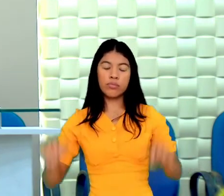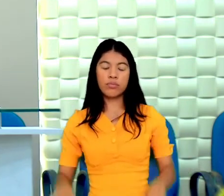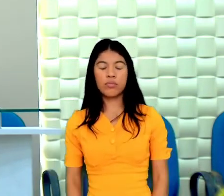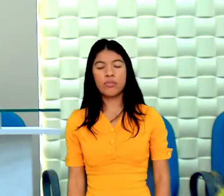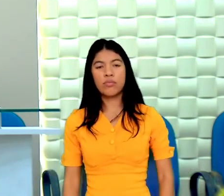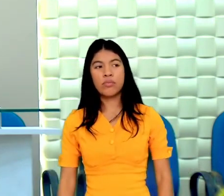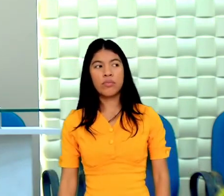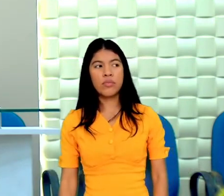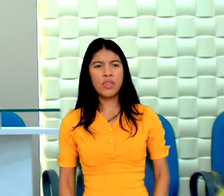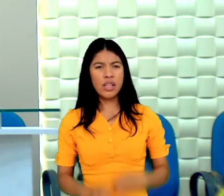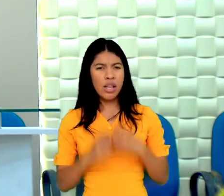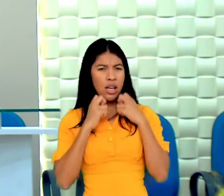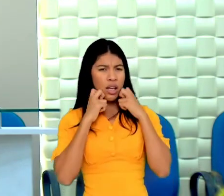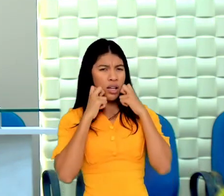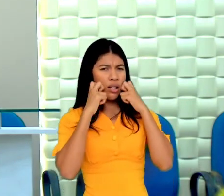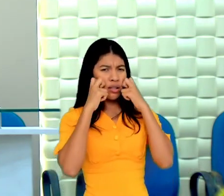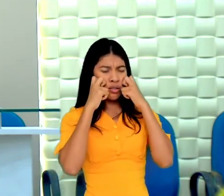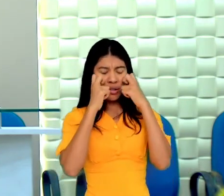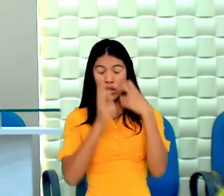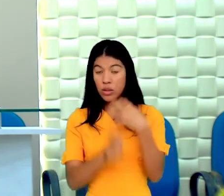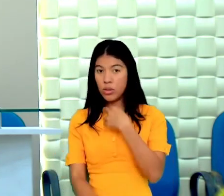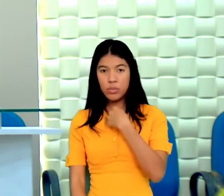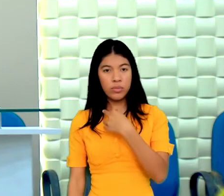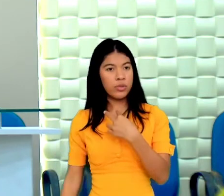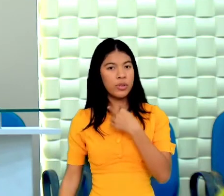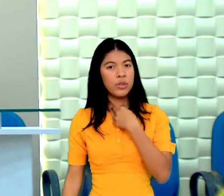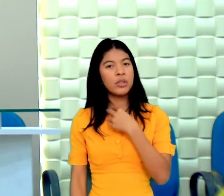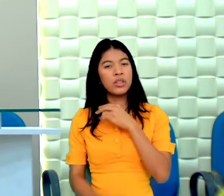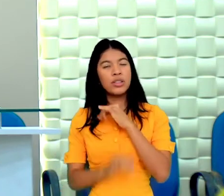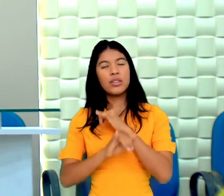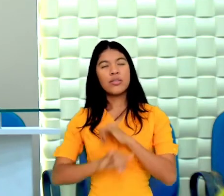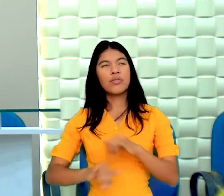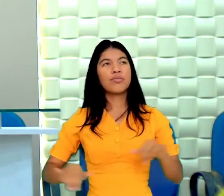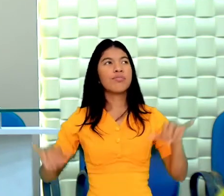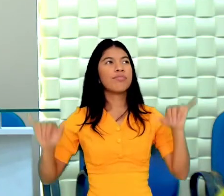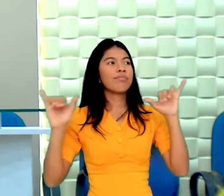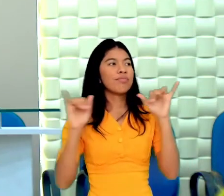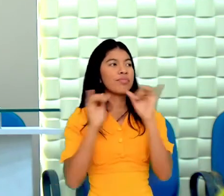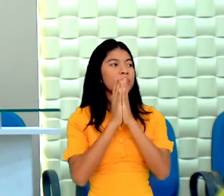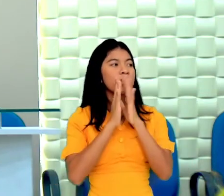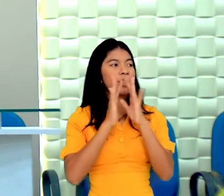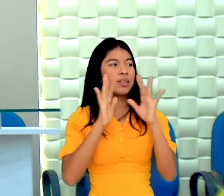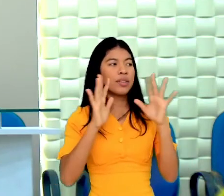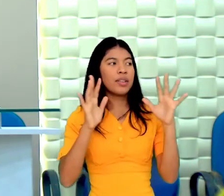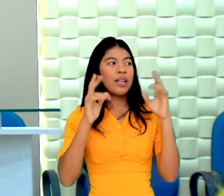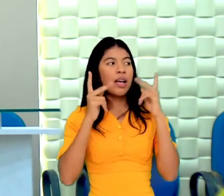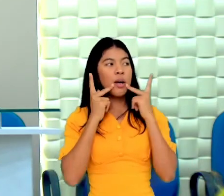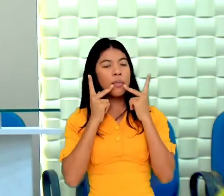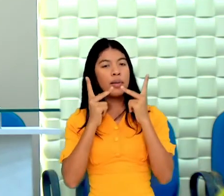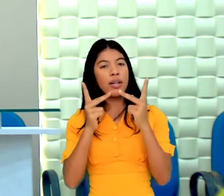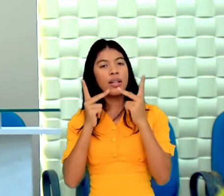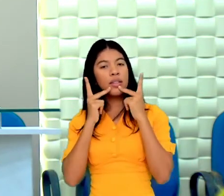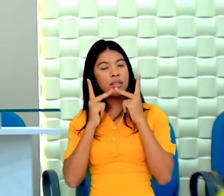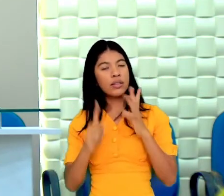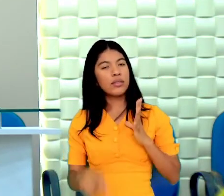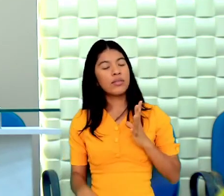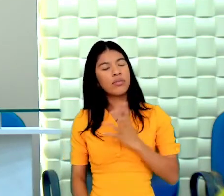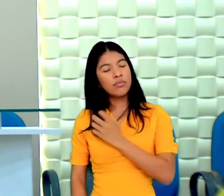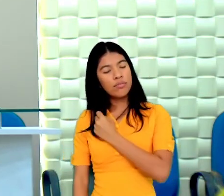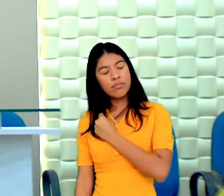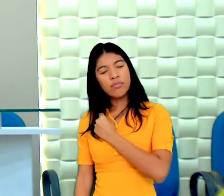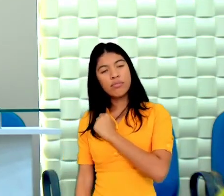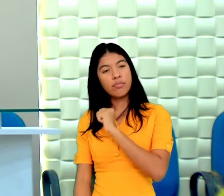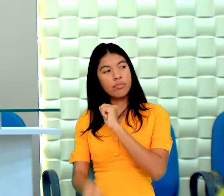nos envergonhar de anunciar algo tão glorioso. Esta mensagem de salvação é